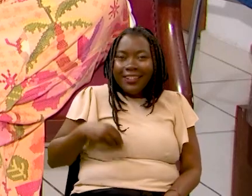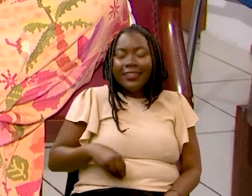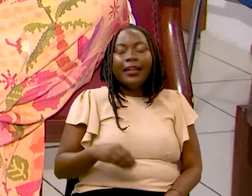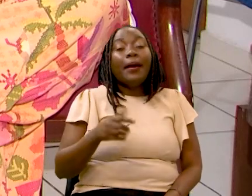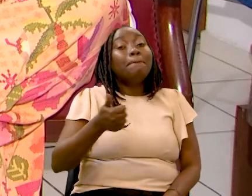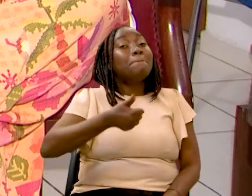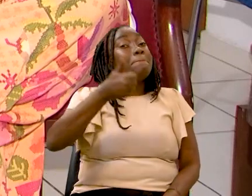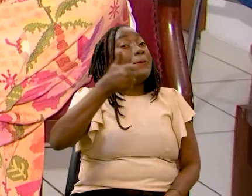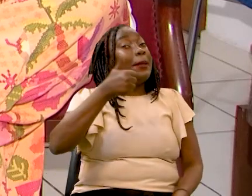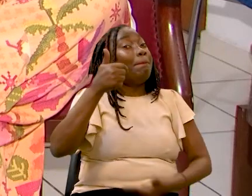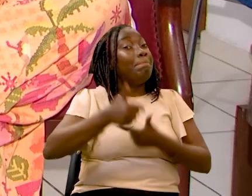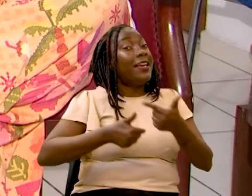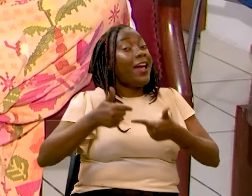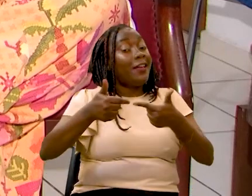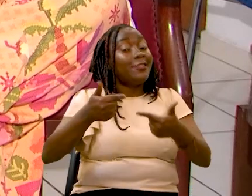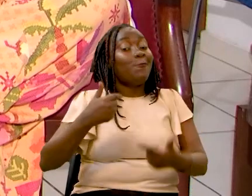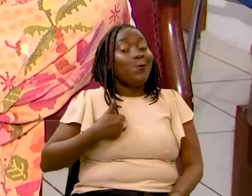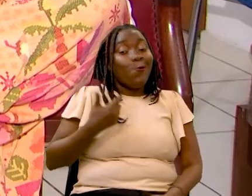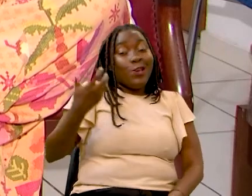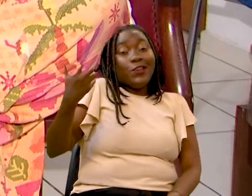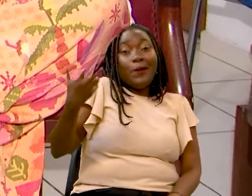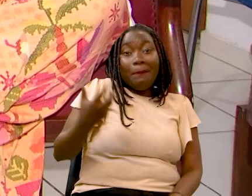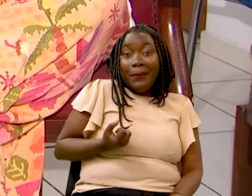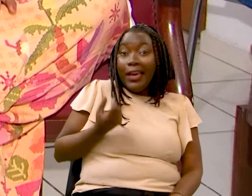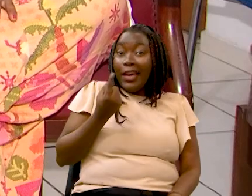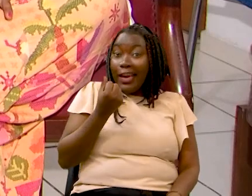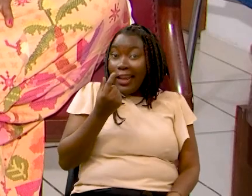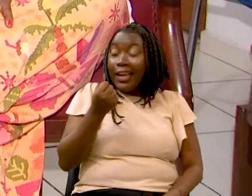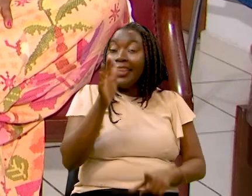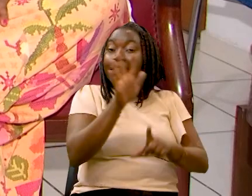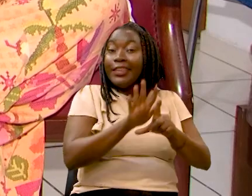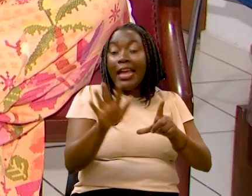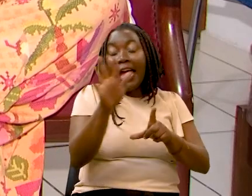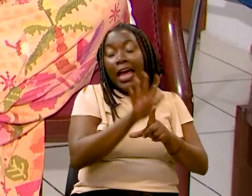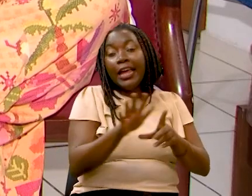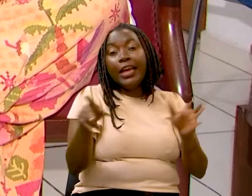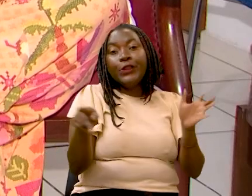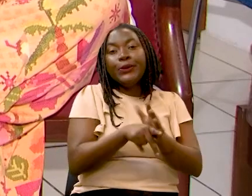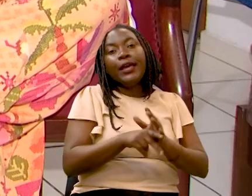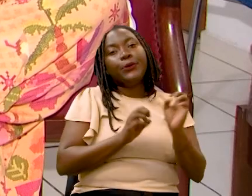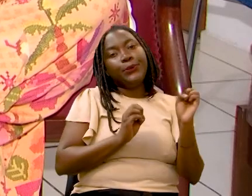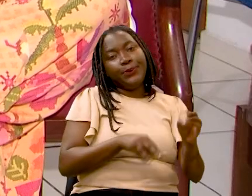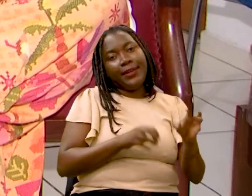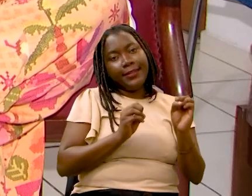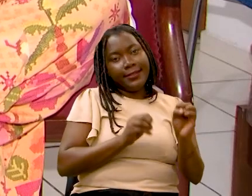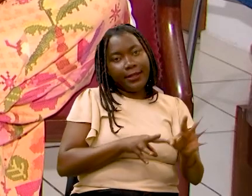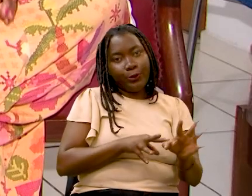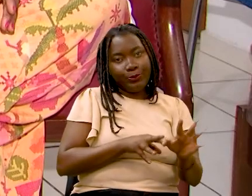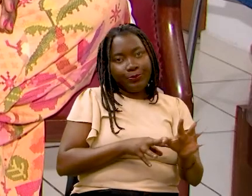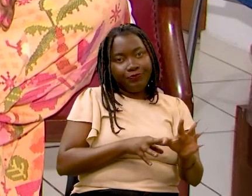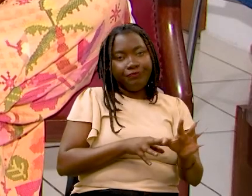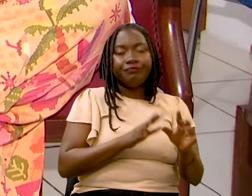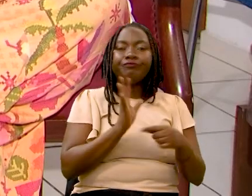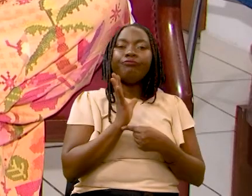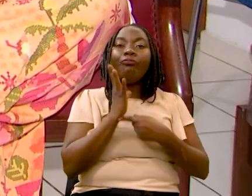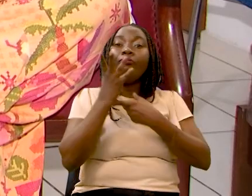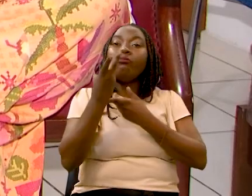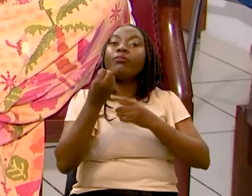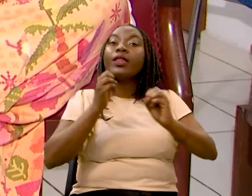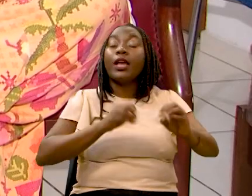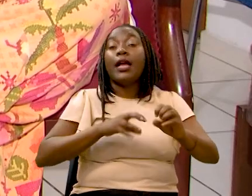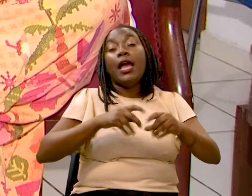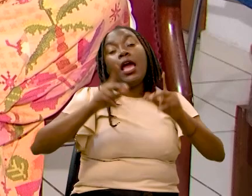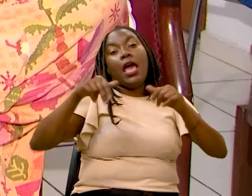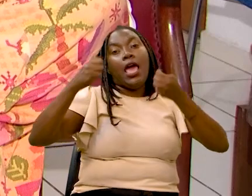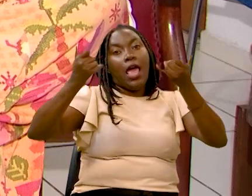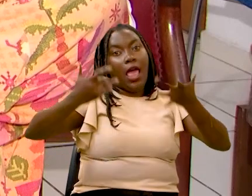você recebeu uma grana disso? Você lembra? A primeira ação que eu recebi grana foi na área de educação,